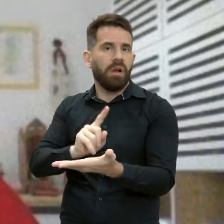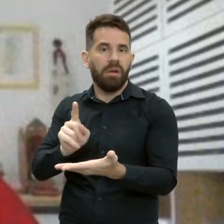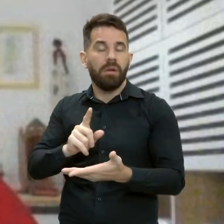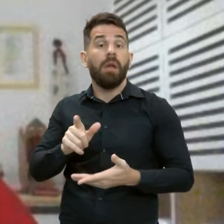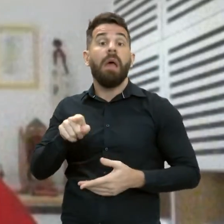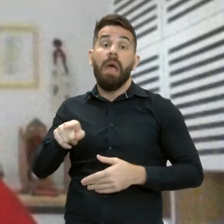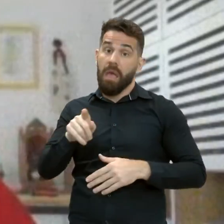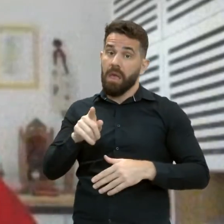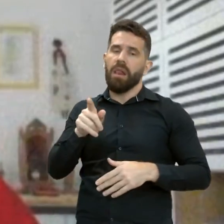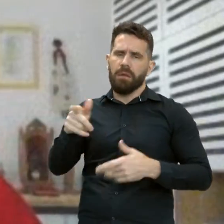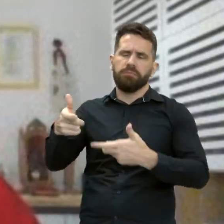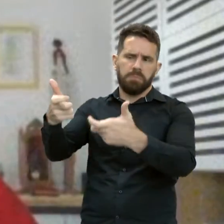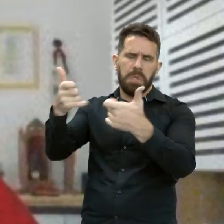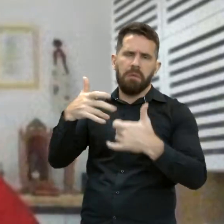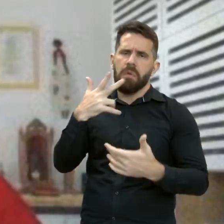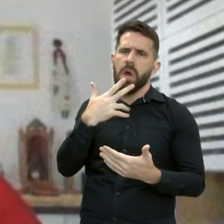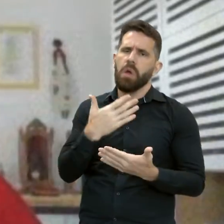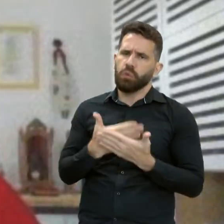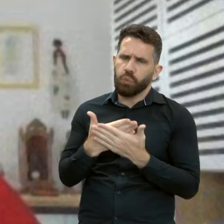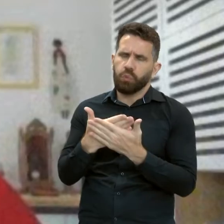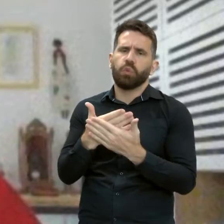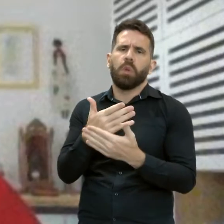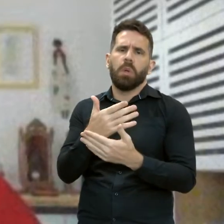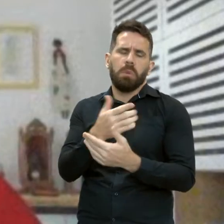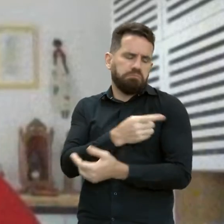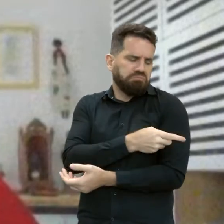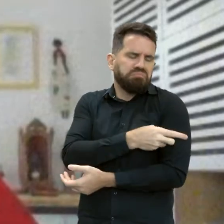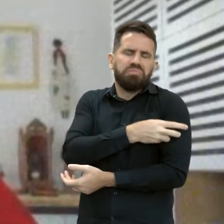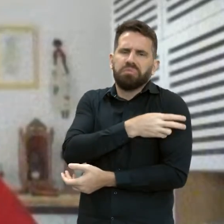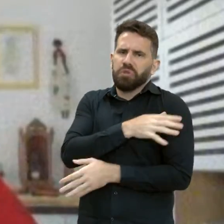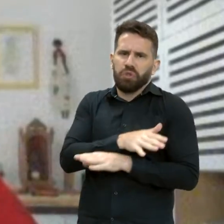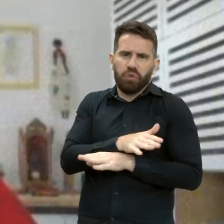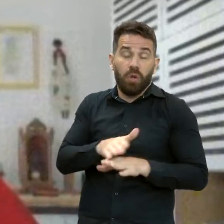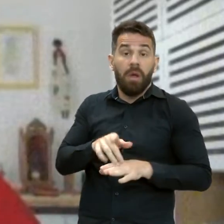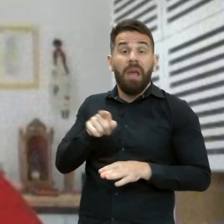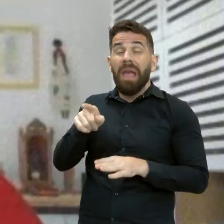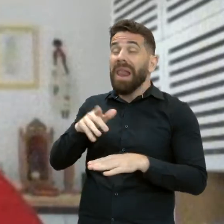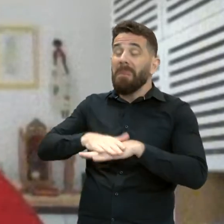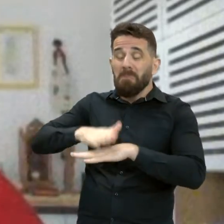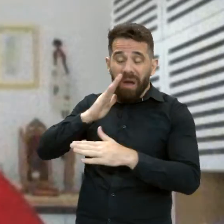escrita dela, mas na verdade a dificuldade dela era por ser mulher,